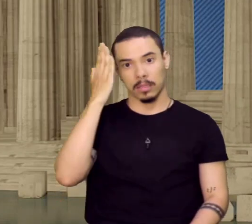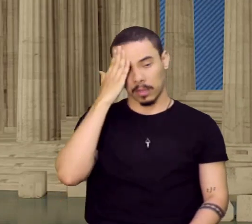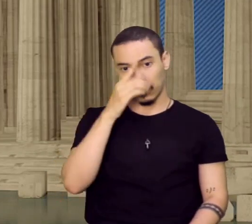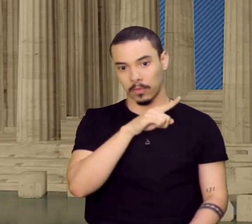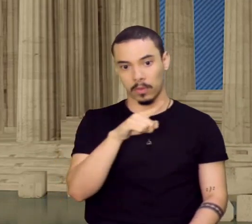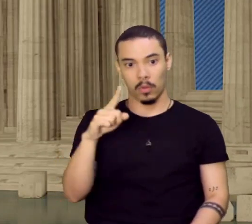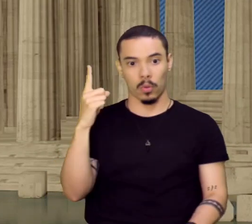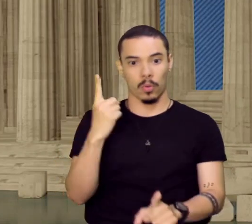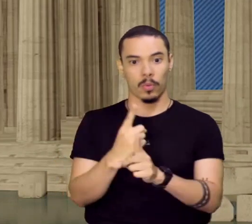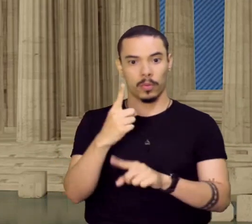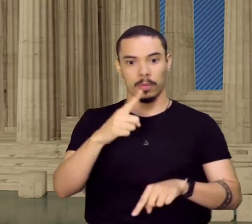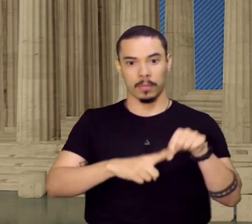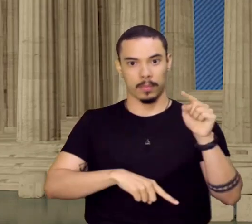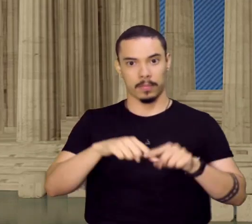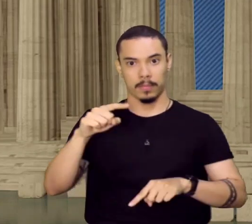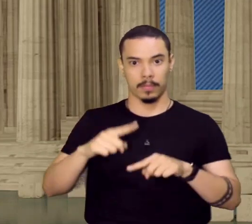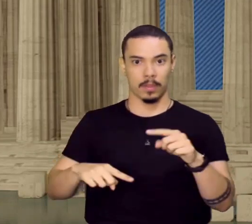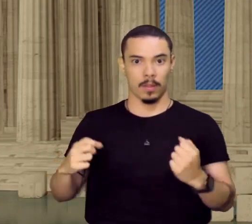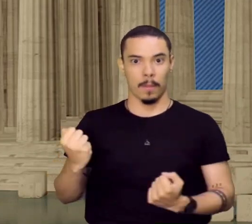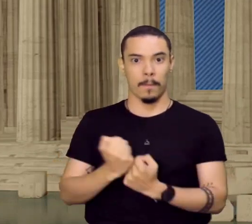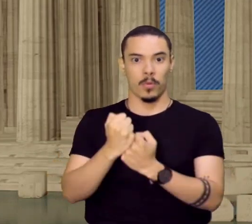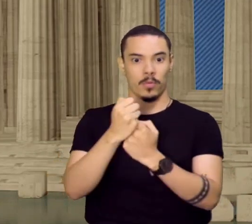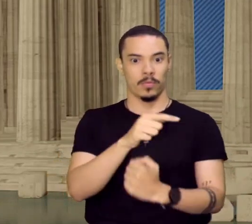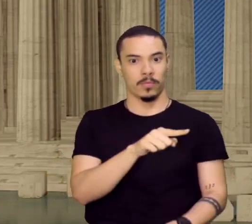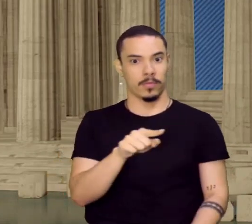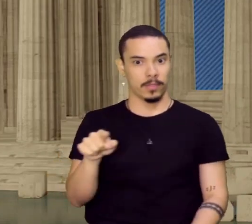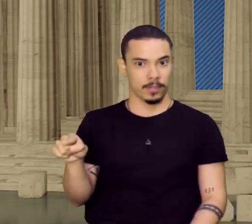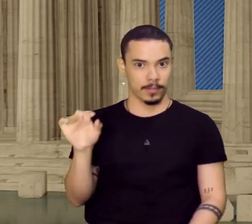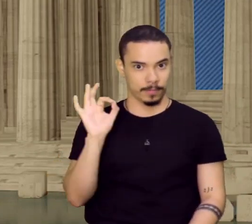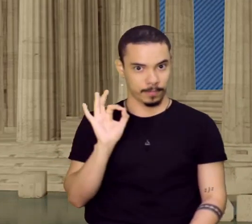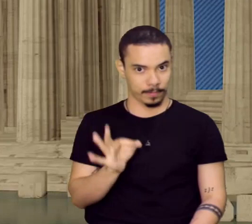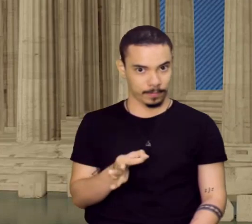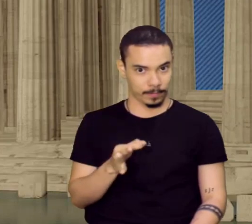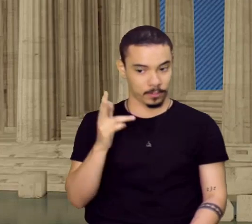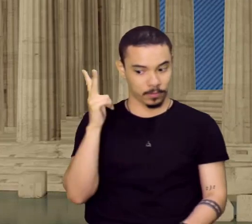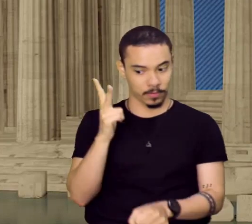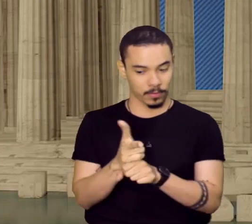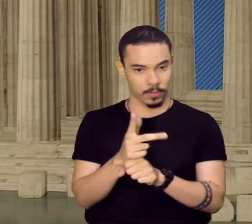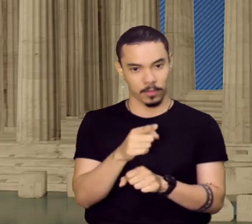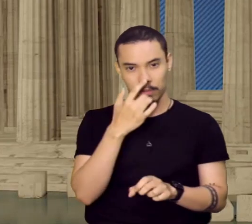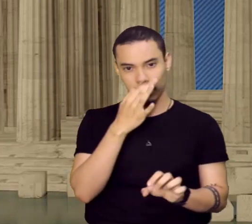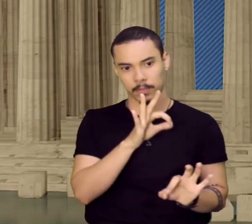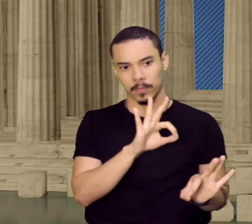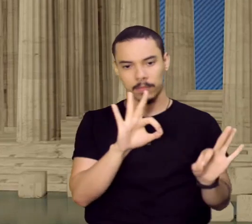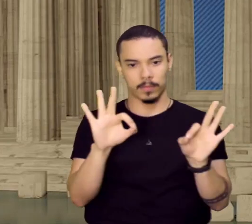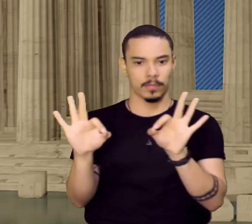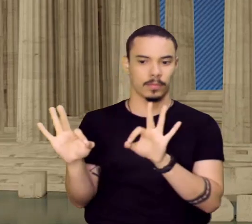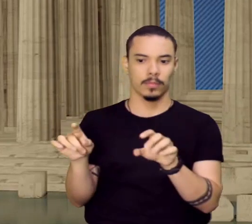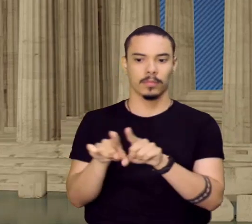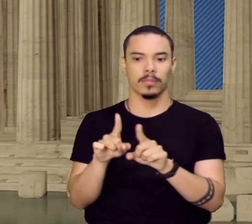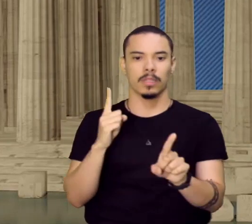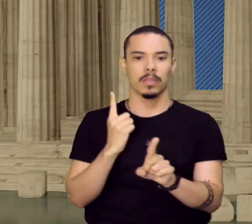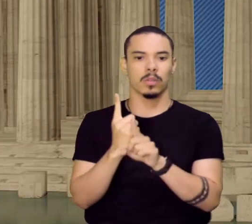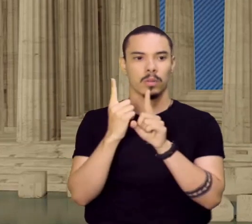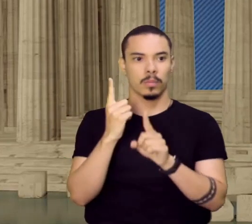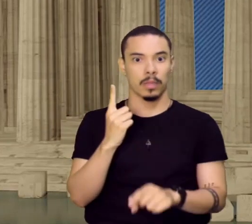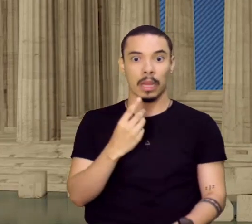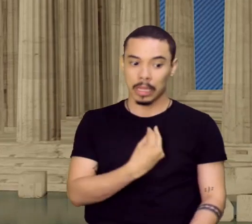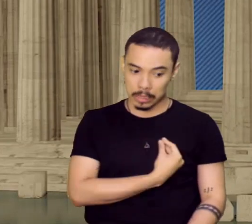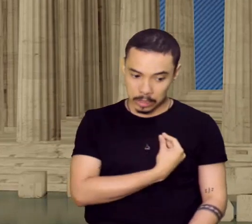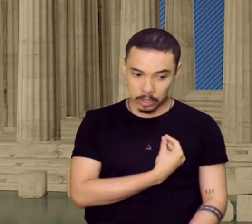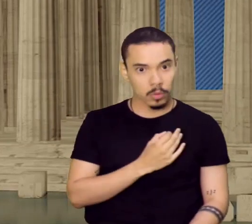nesse material de apoio. Nesse vídeo vocês vão assistir e vão descobrir se existem